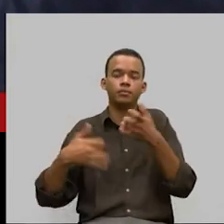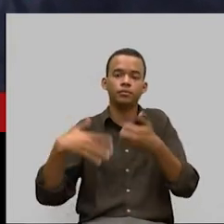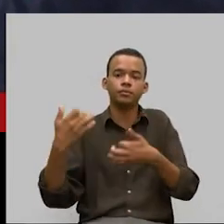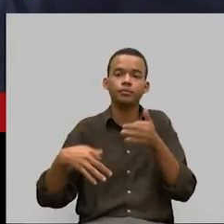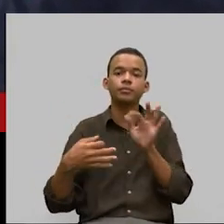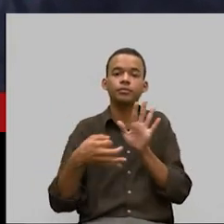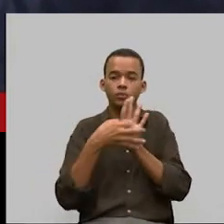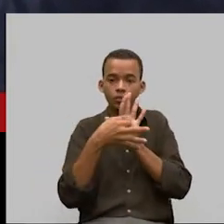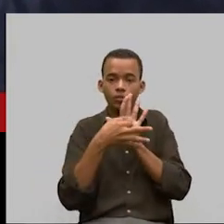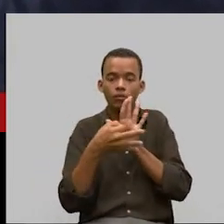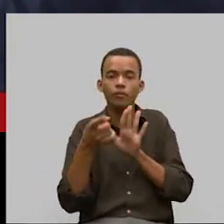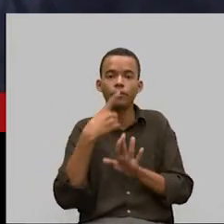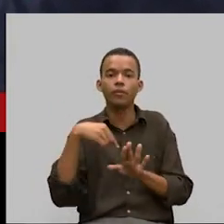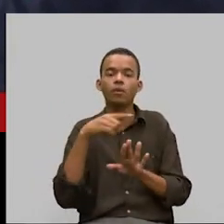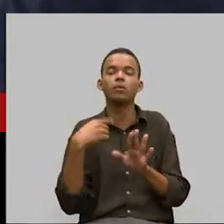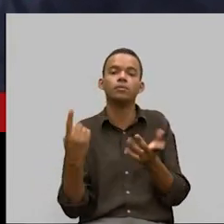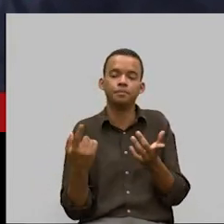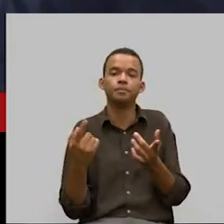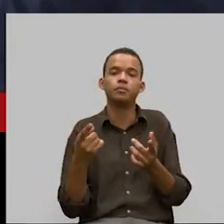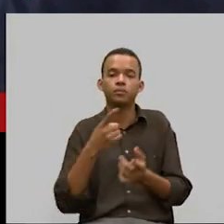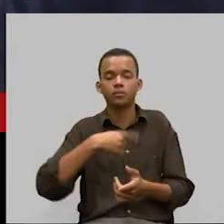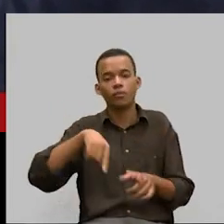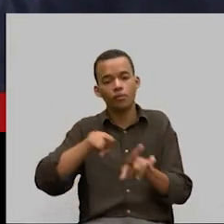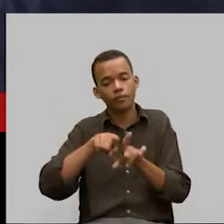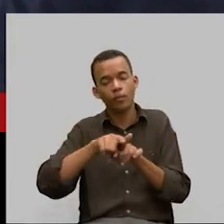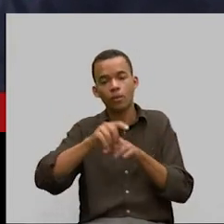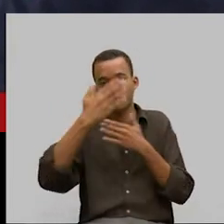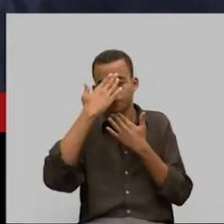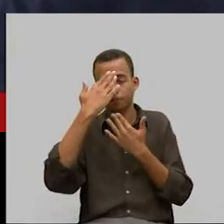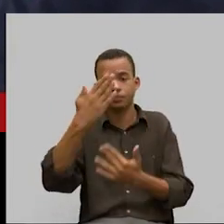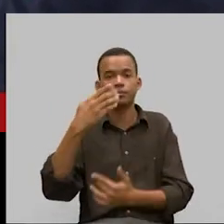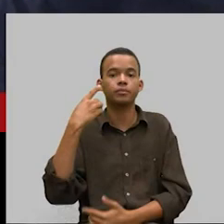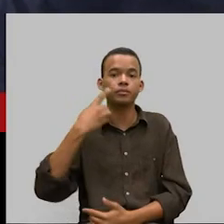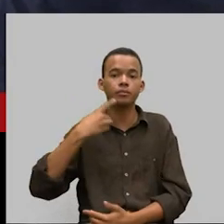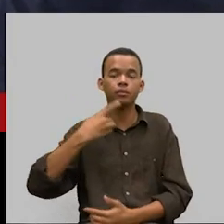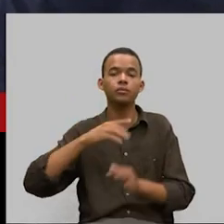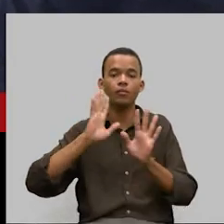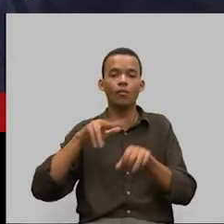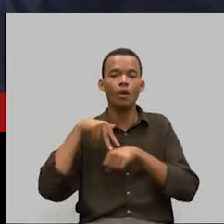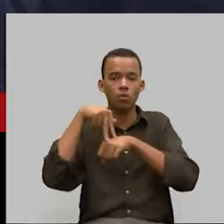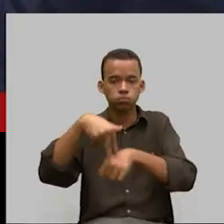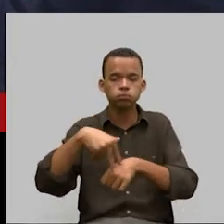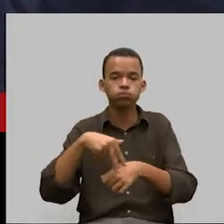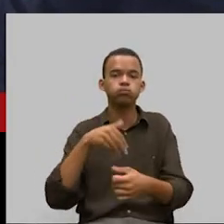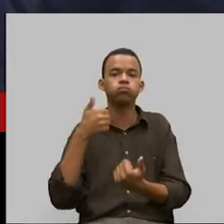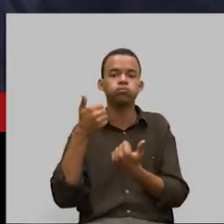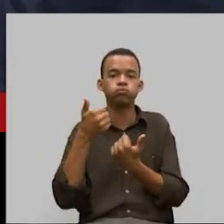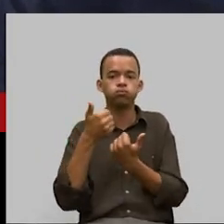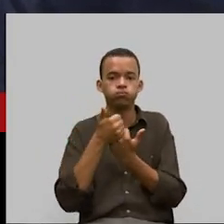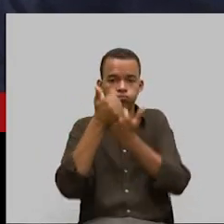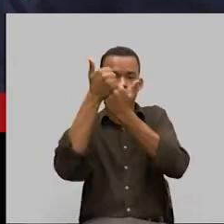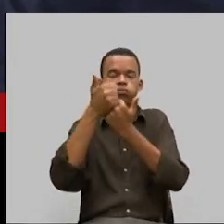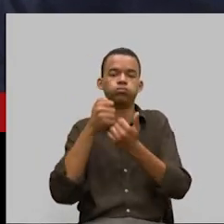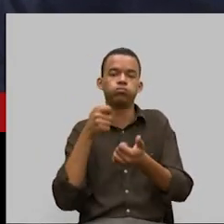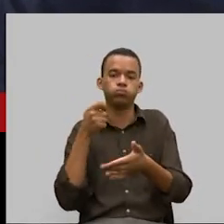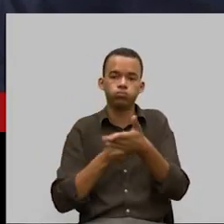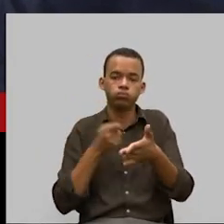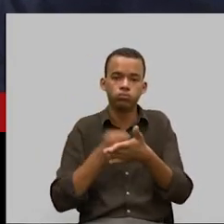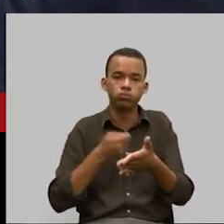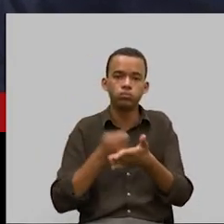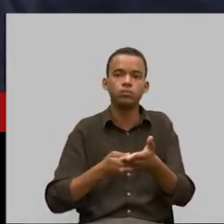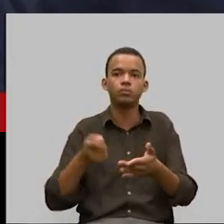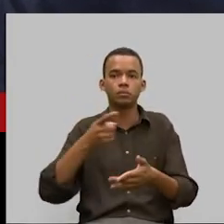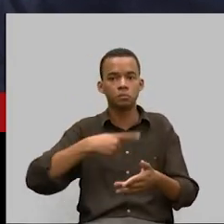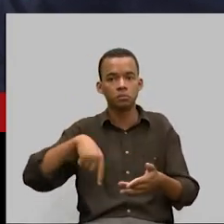eh agradecer né os deputados que estão aí à frente né dessa grande luta nos auxiliando